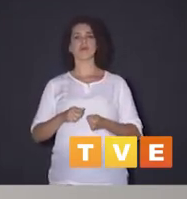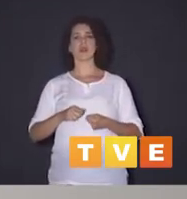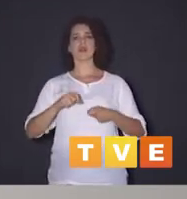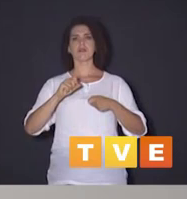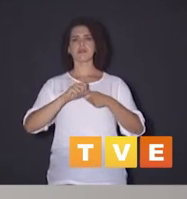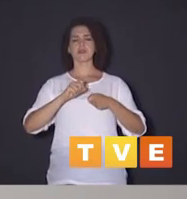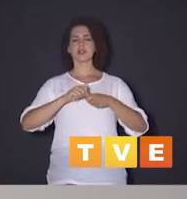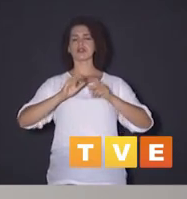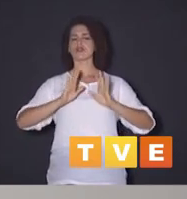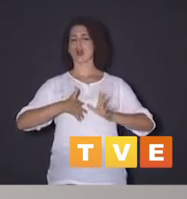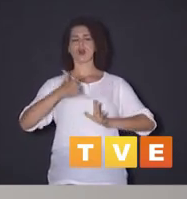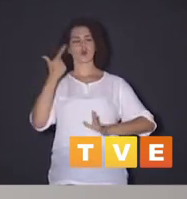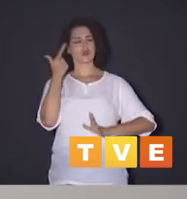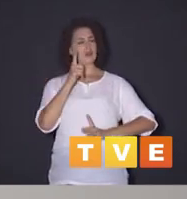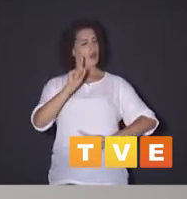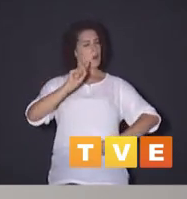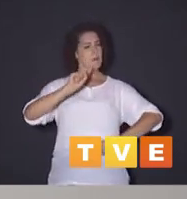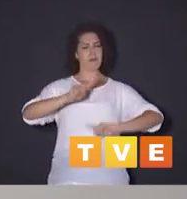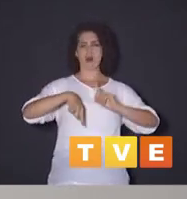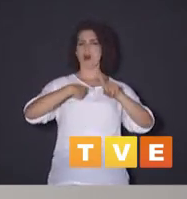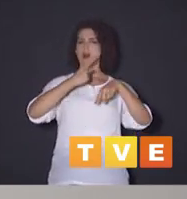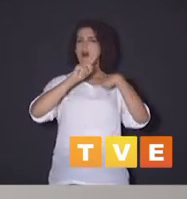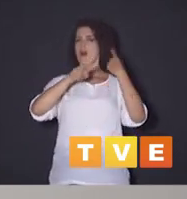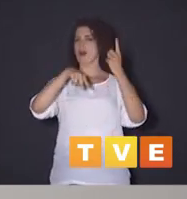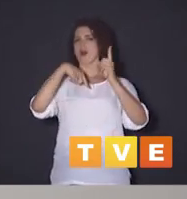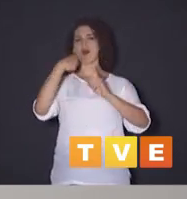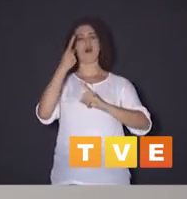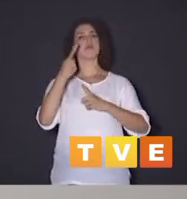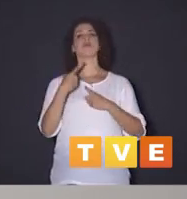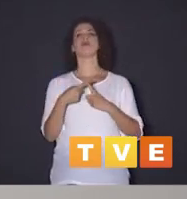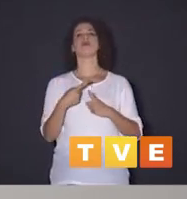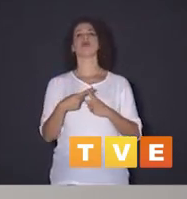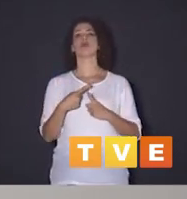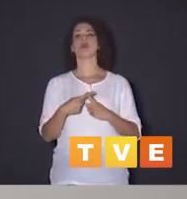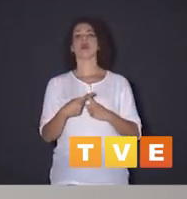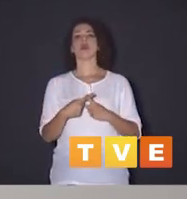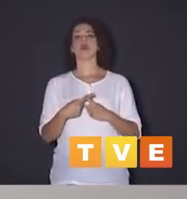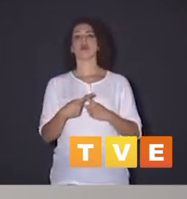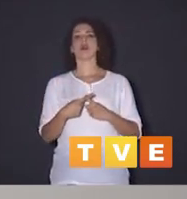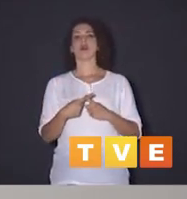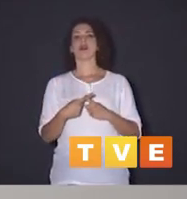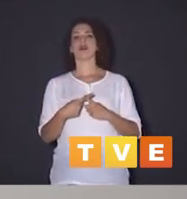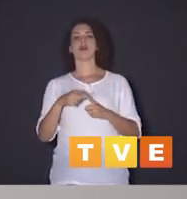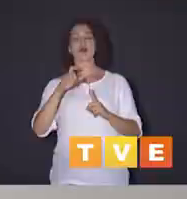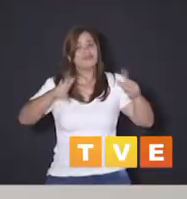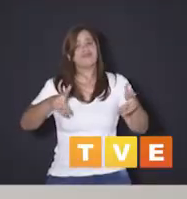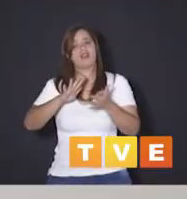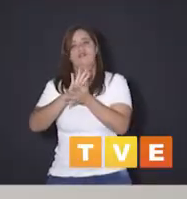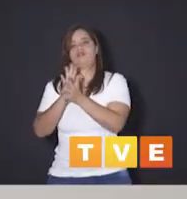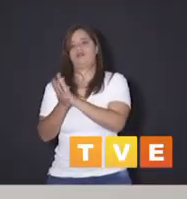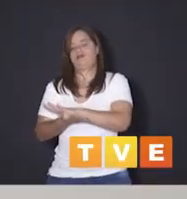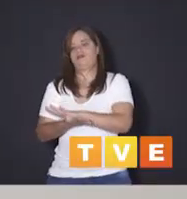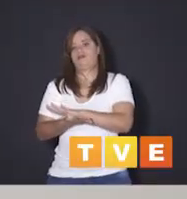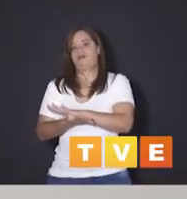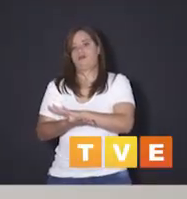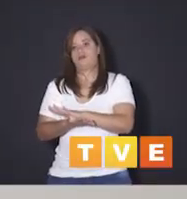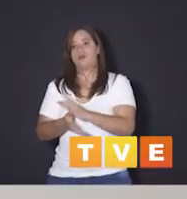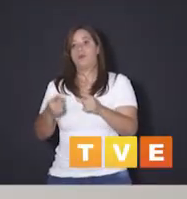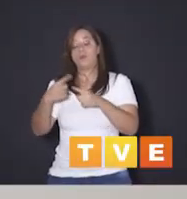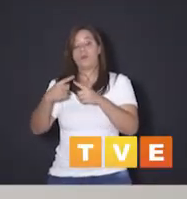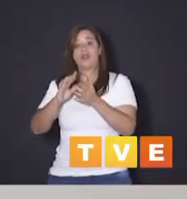eram reverteram situações por que não colocaram à venda na cultura racismo uma